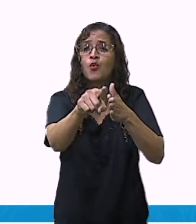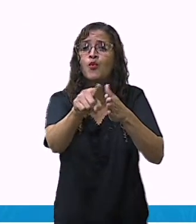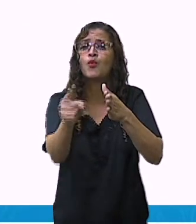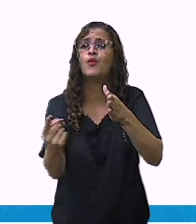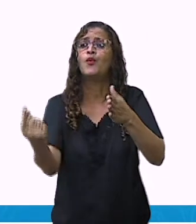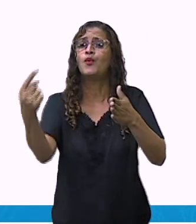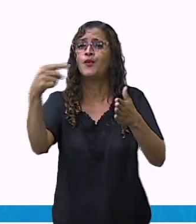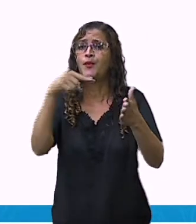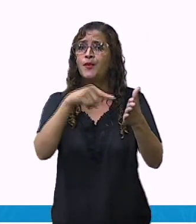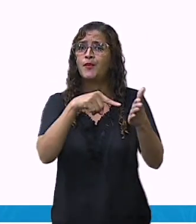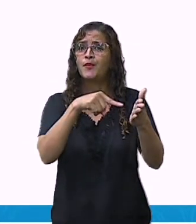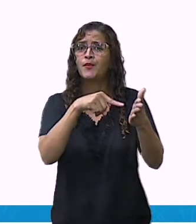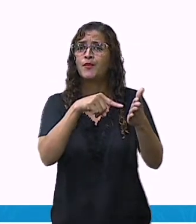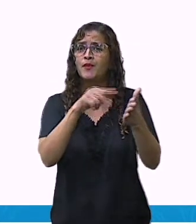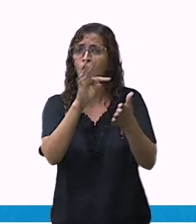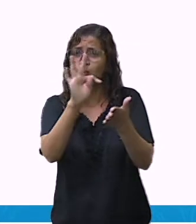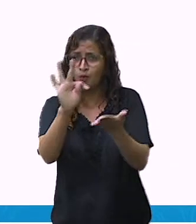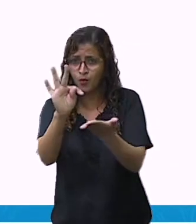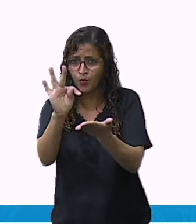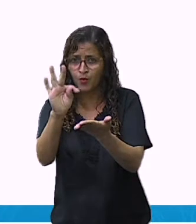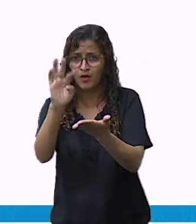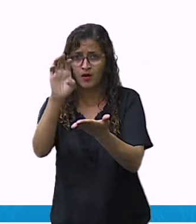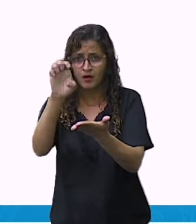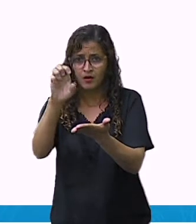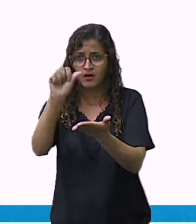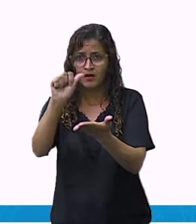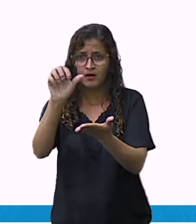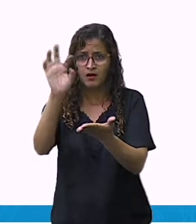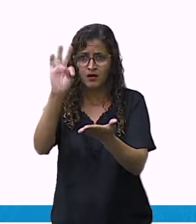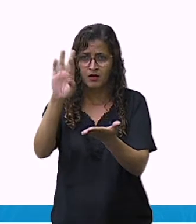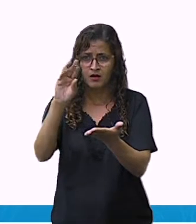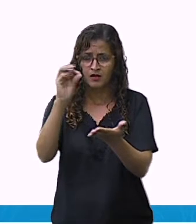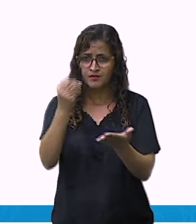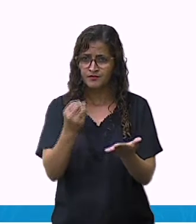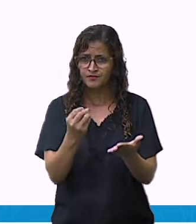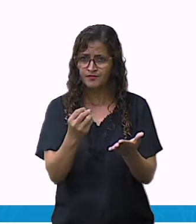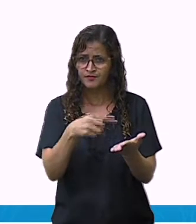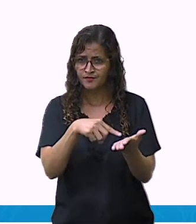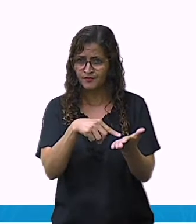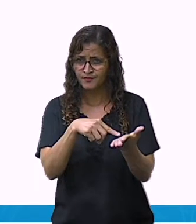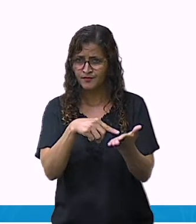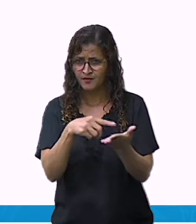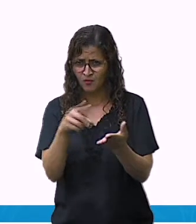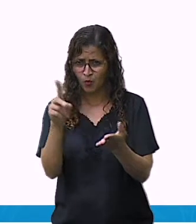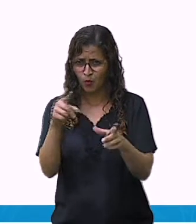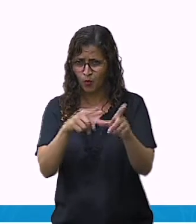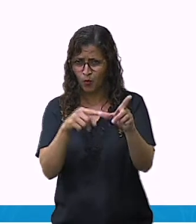parte a palavra teatro do grupo de palavras da letra